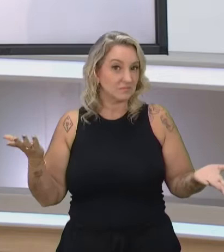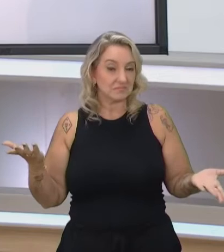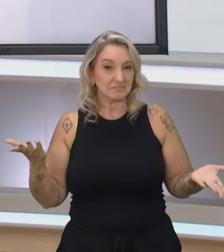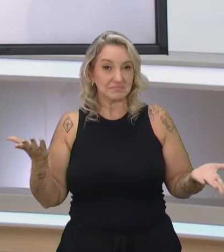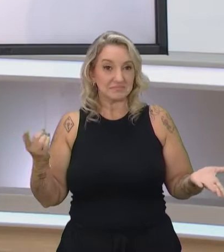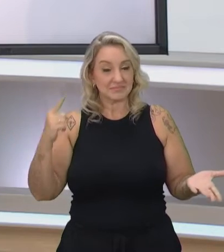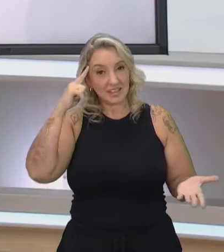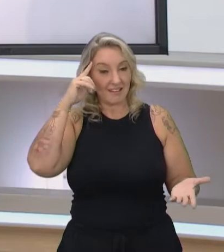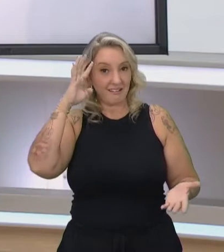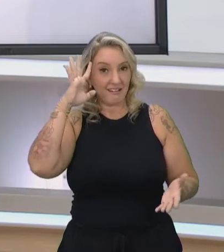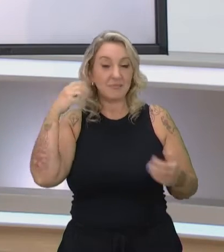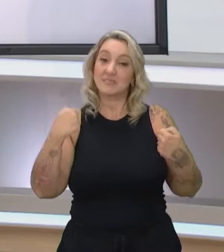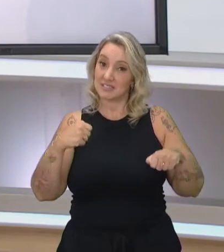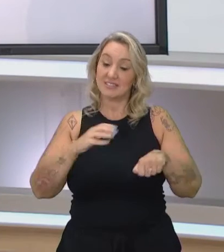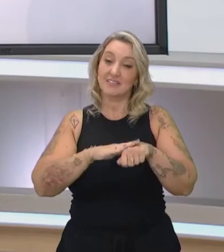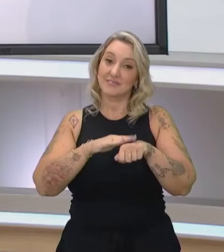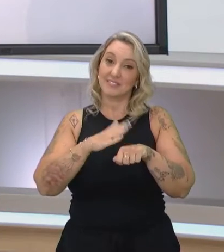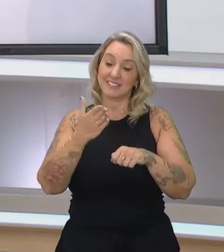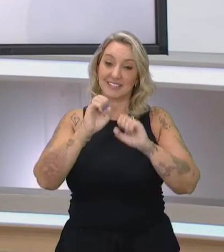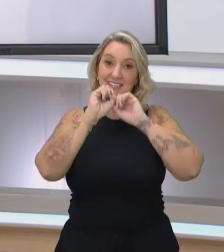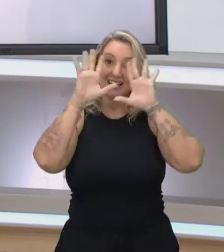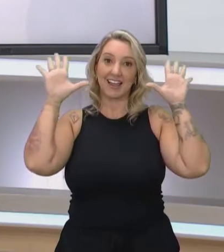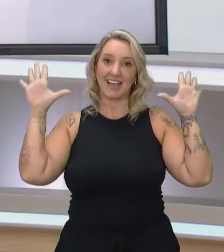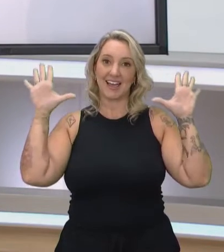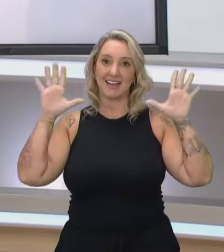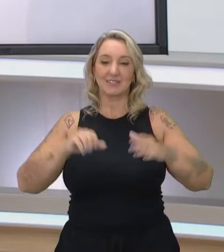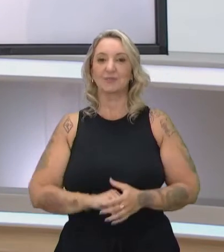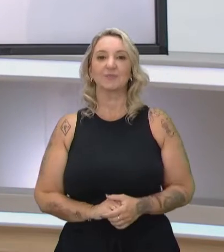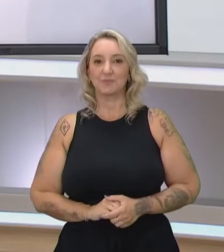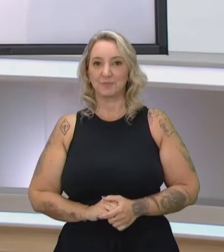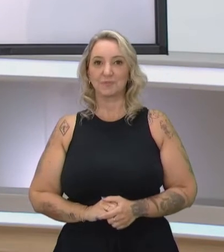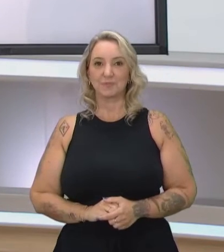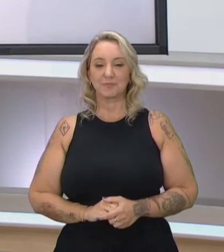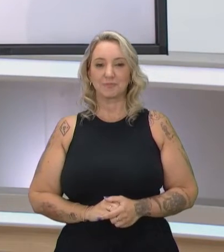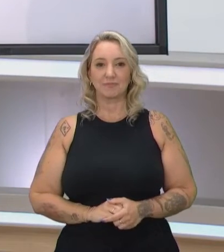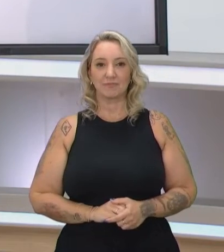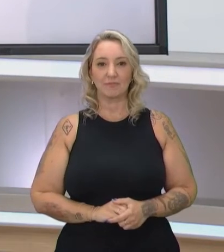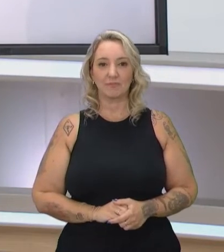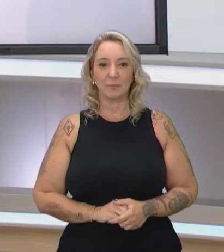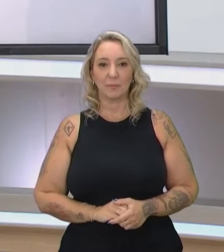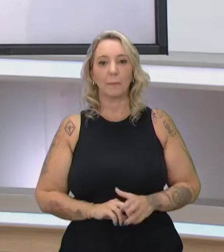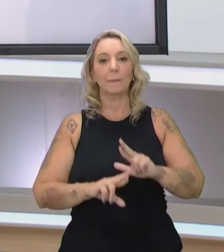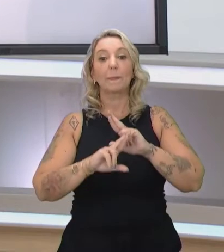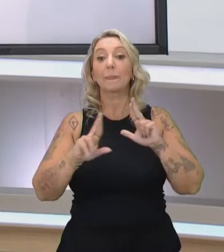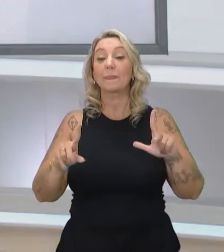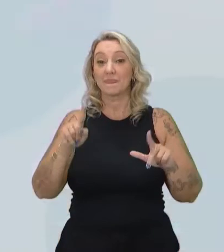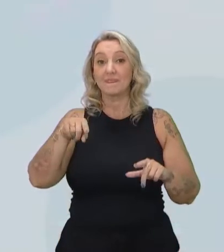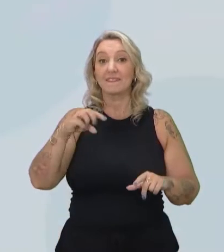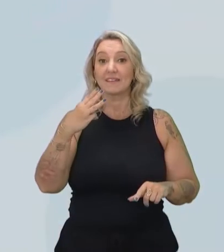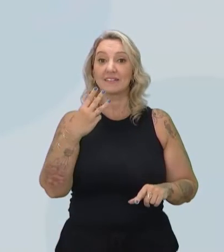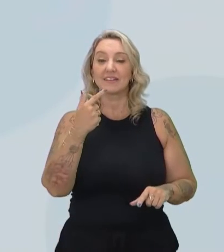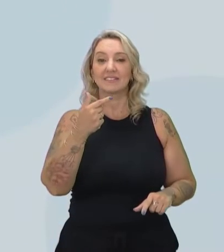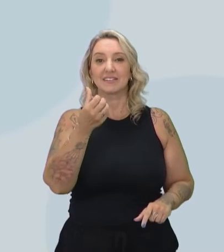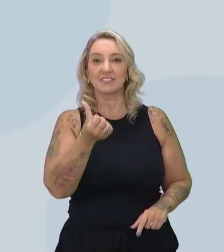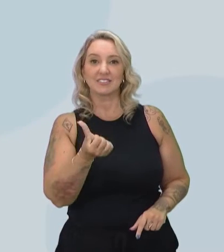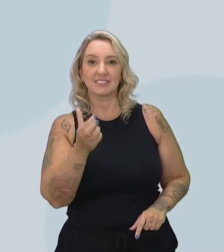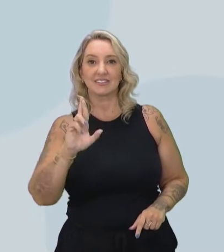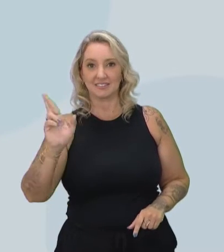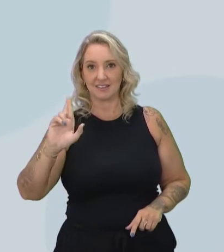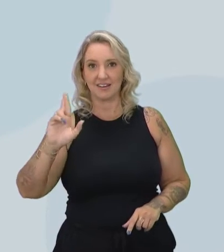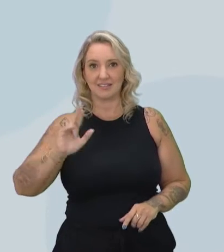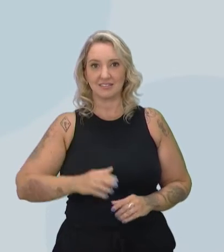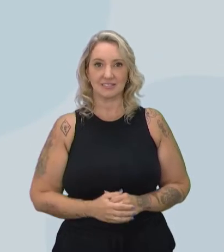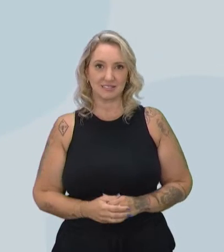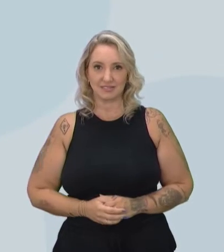Essas são as reflexões aí desse exercício aí do celular. Então a diferença aí, ó, é